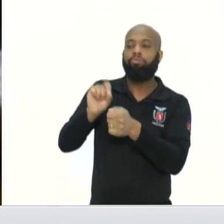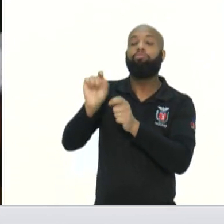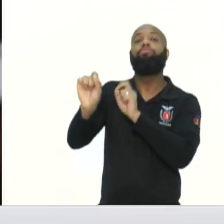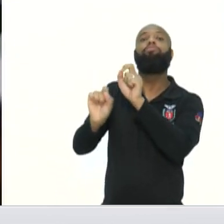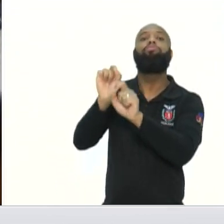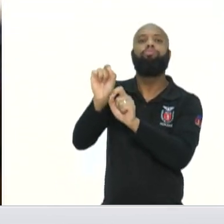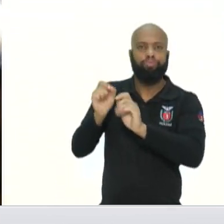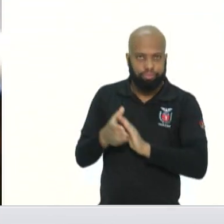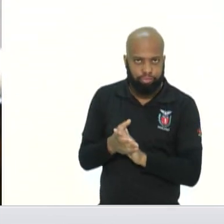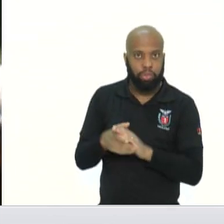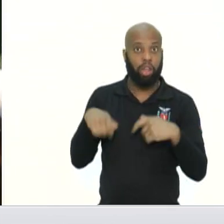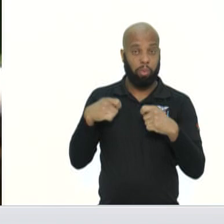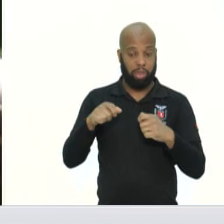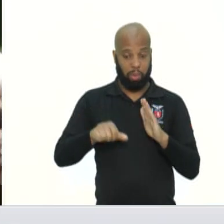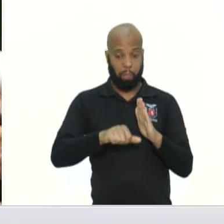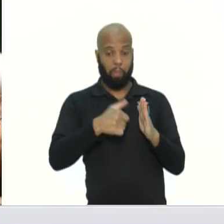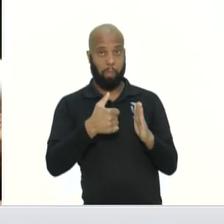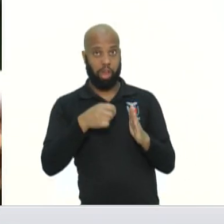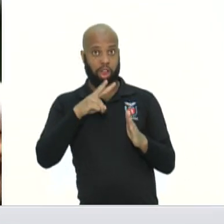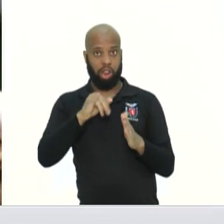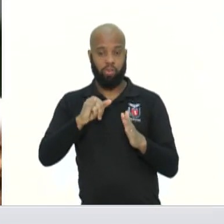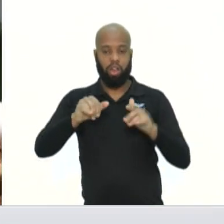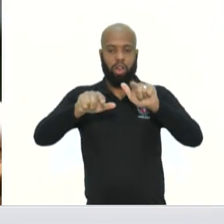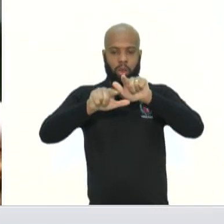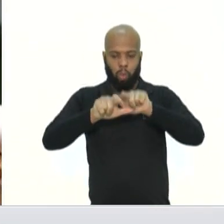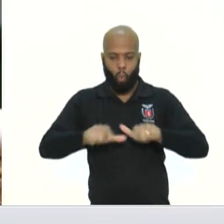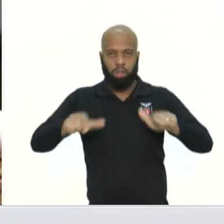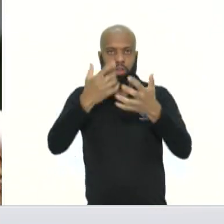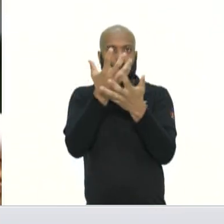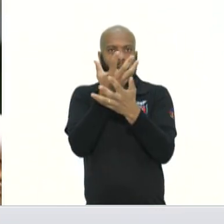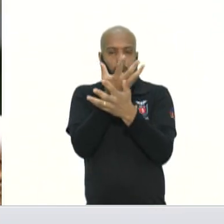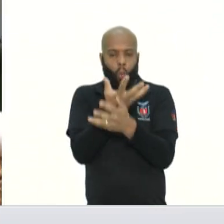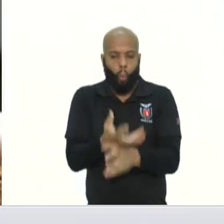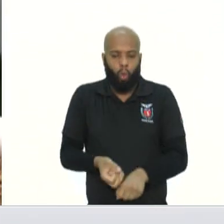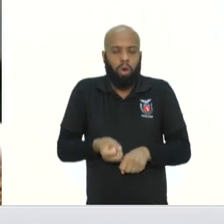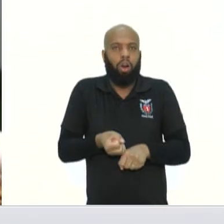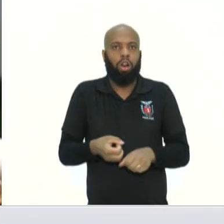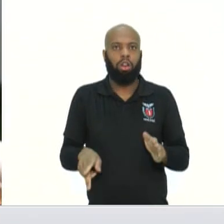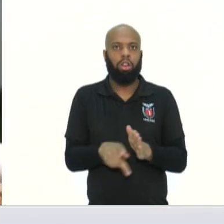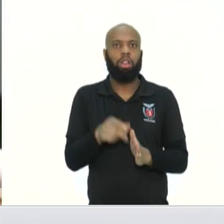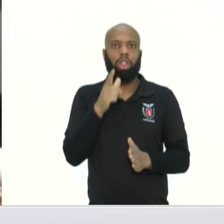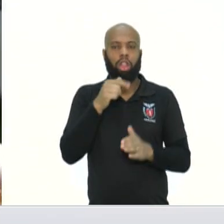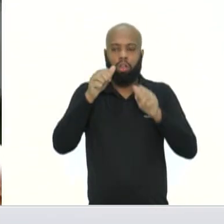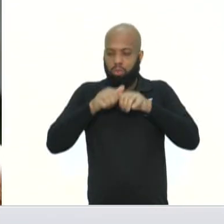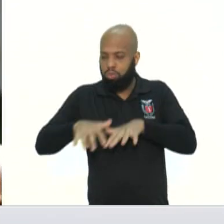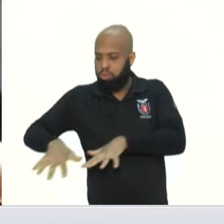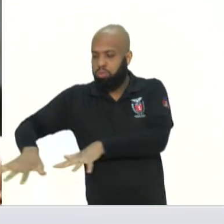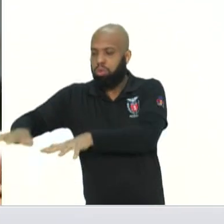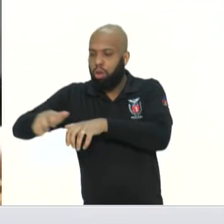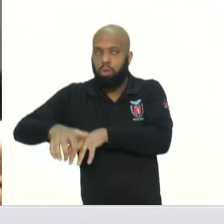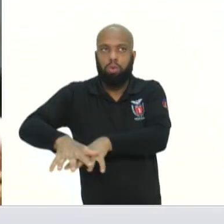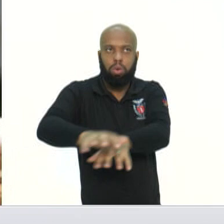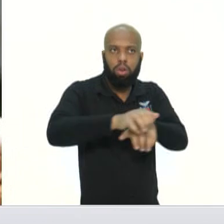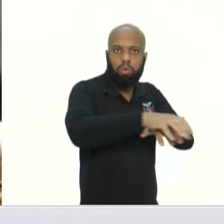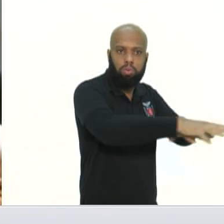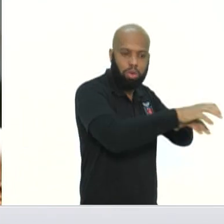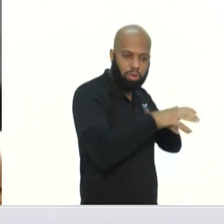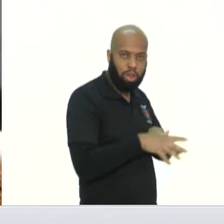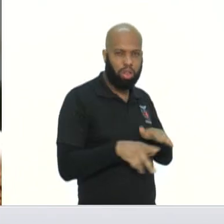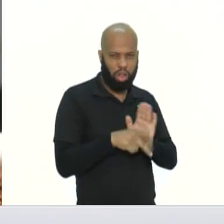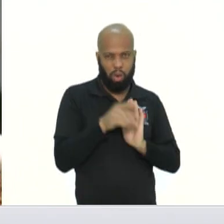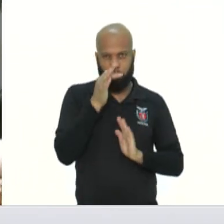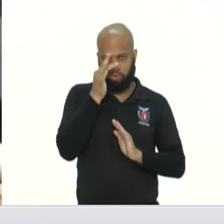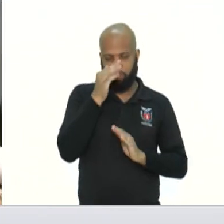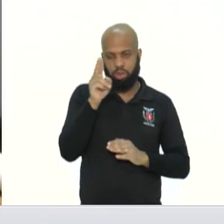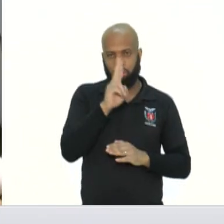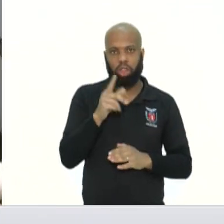situação? Primeiramente, esvaziar a caixa d'água. Se quiser jogar nas plantinhas, não tem problema. Esvazie a caixa